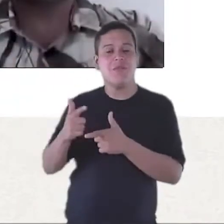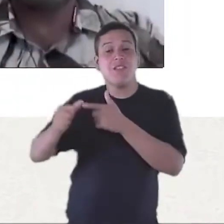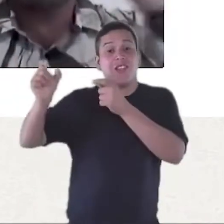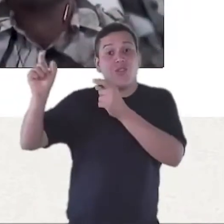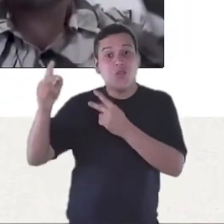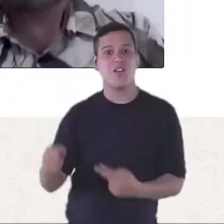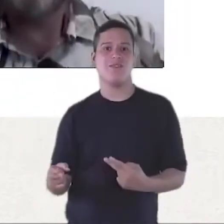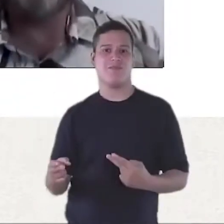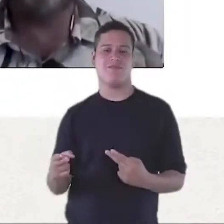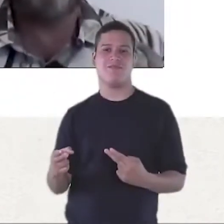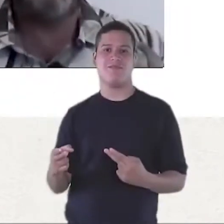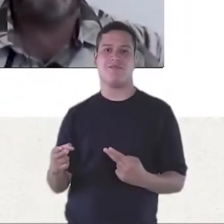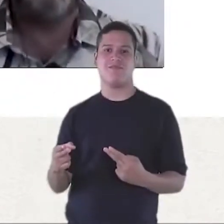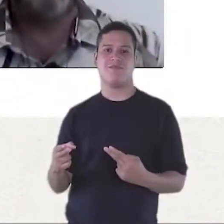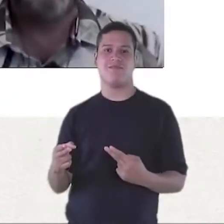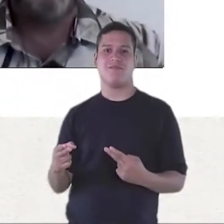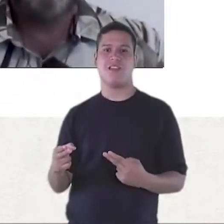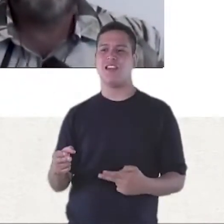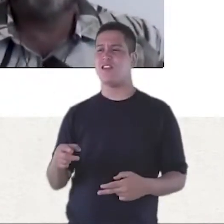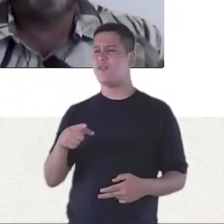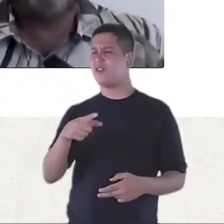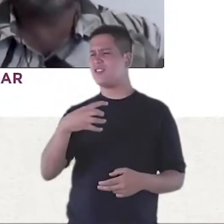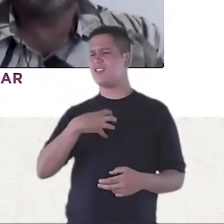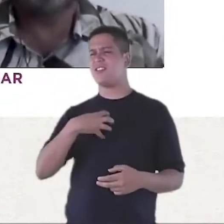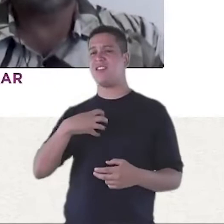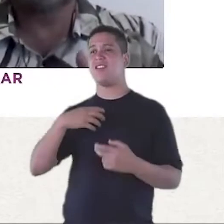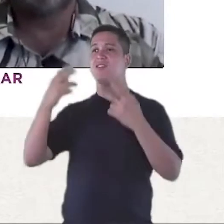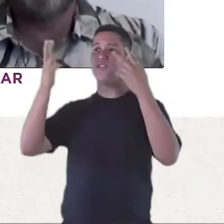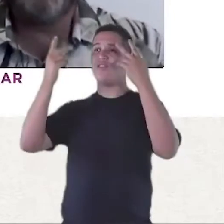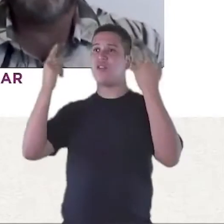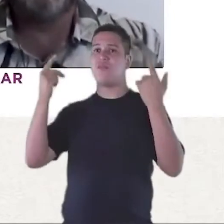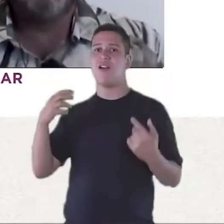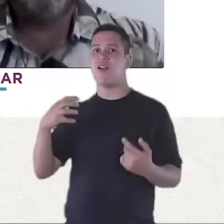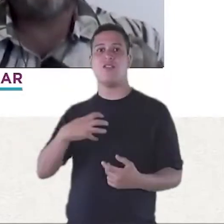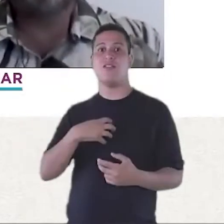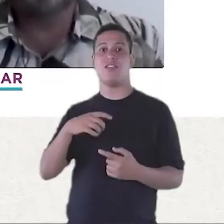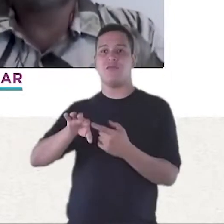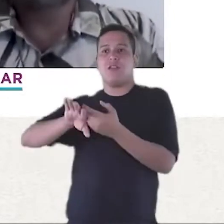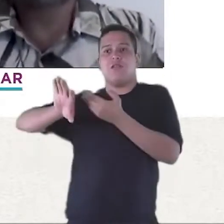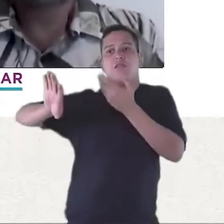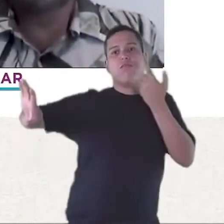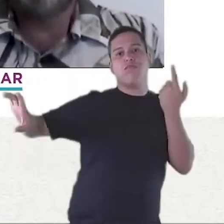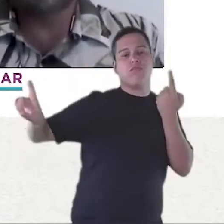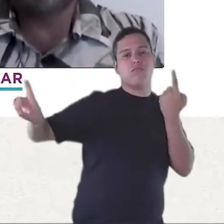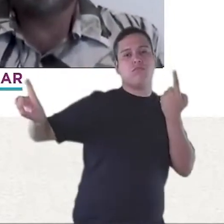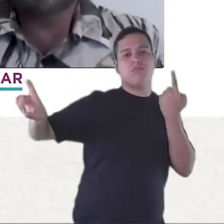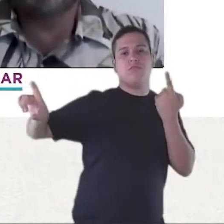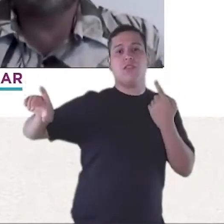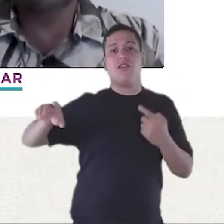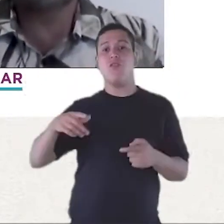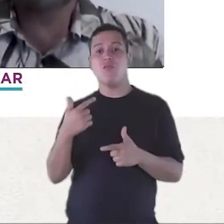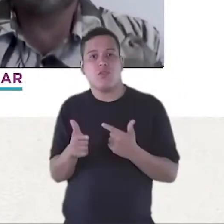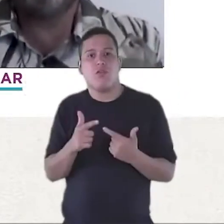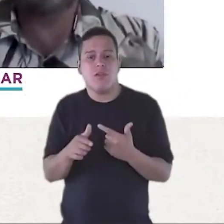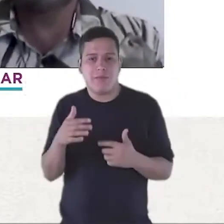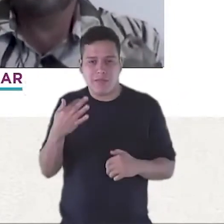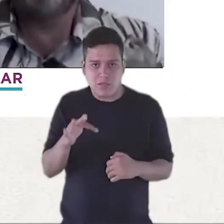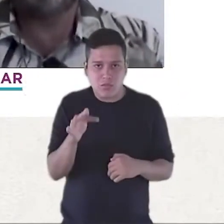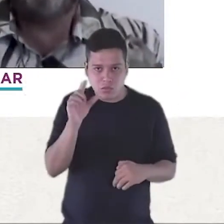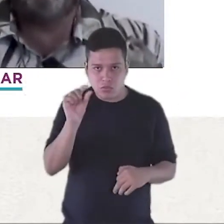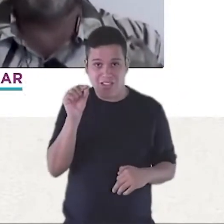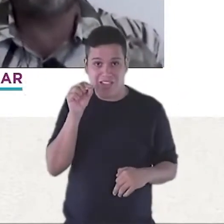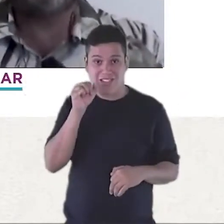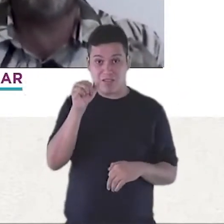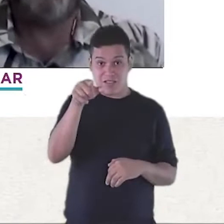ser sobrenatural, alienígena. O grande problema da dor é quando nós acreditamos que